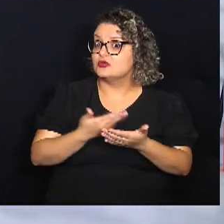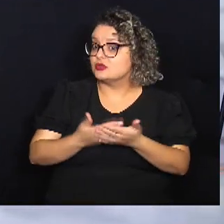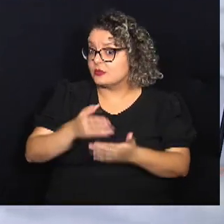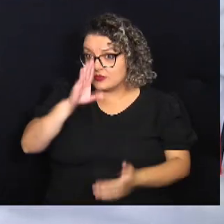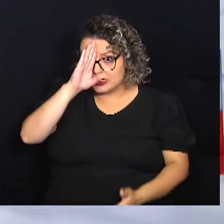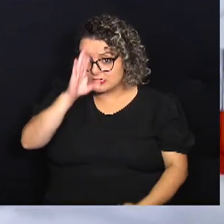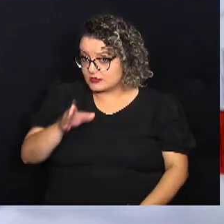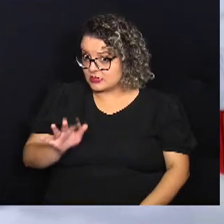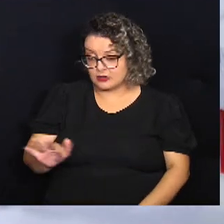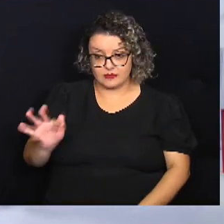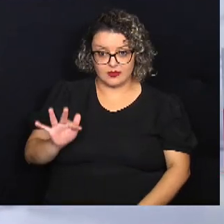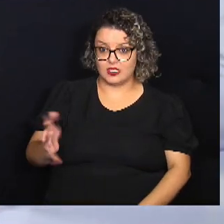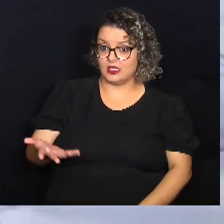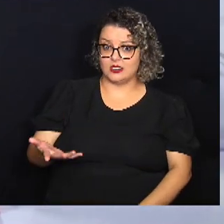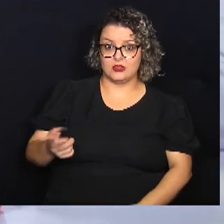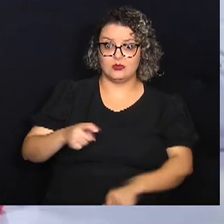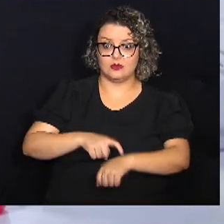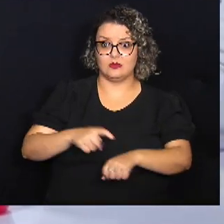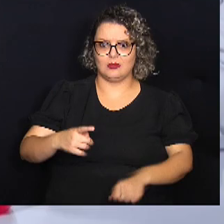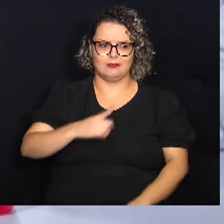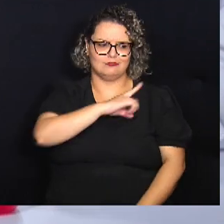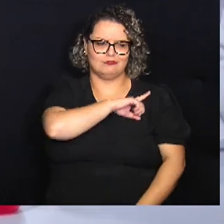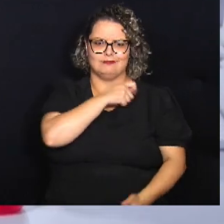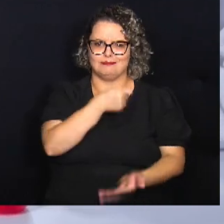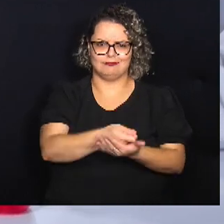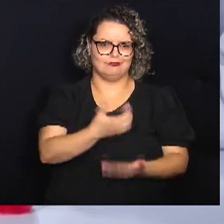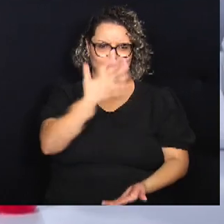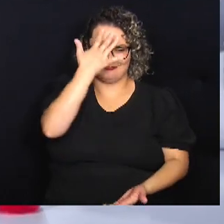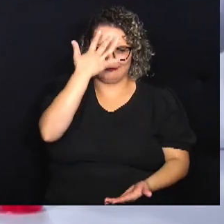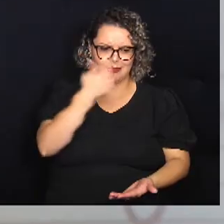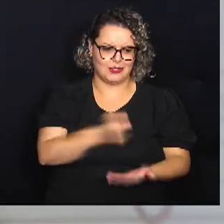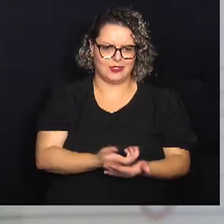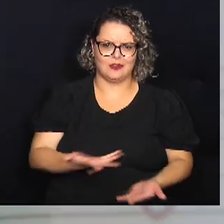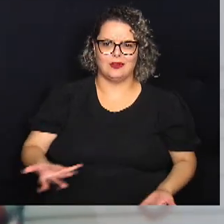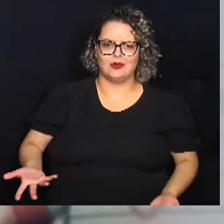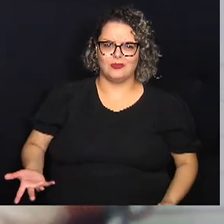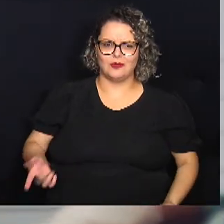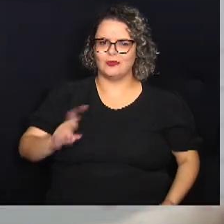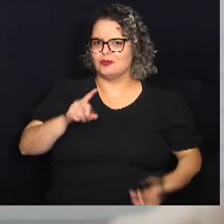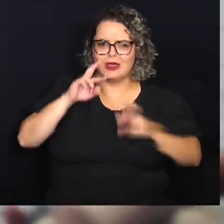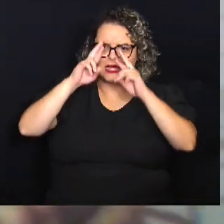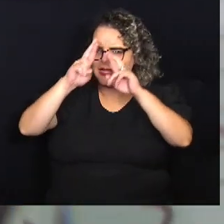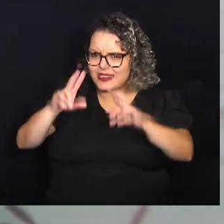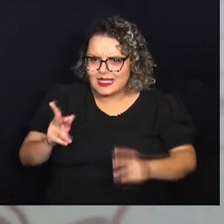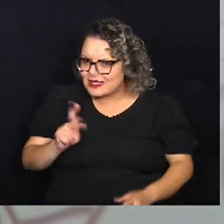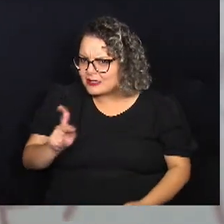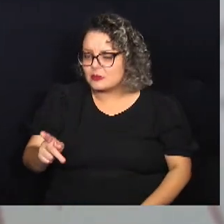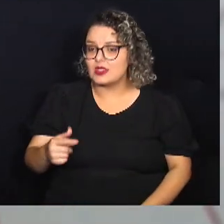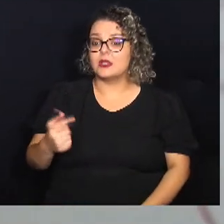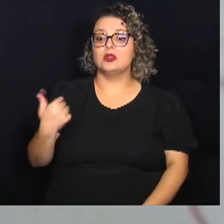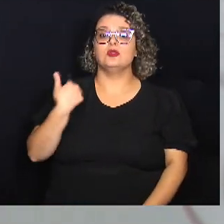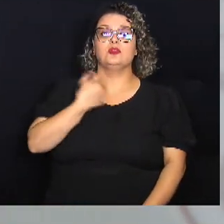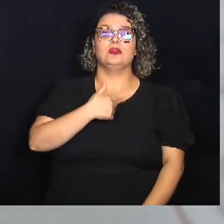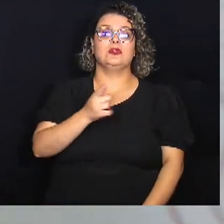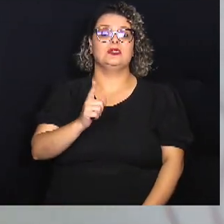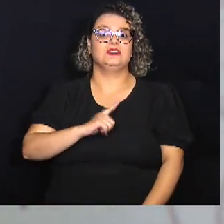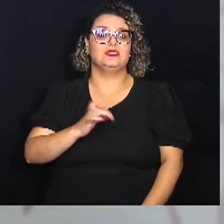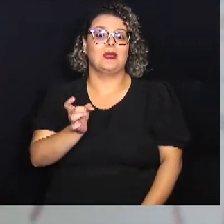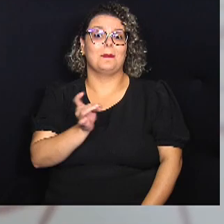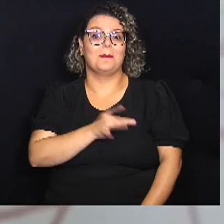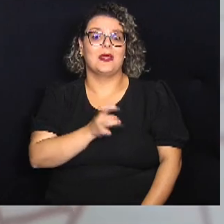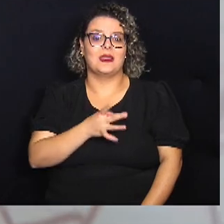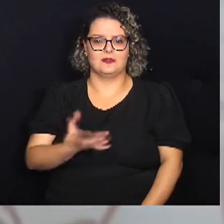na faculdade, na época da ditadura. A gente tinha, não era respeito pelo professor, a gente tinha medo. Né? Eu